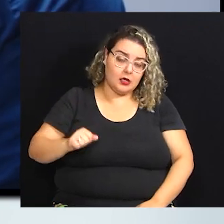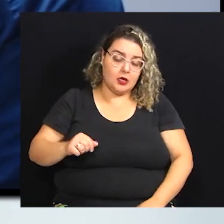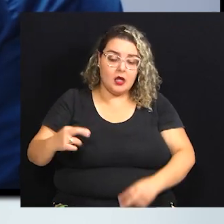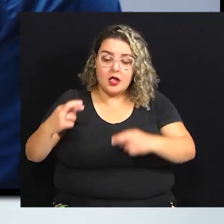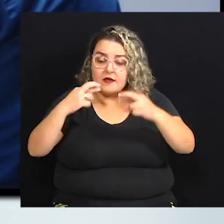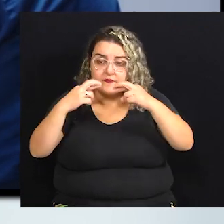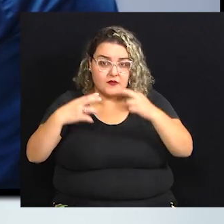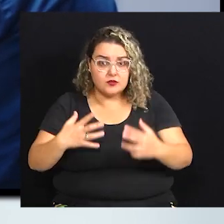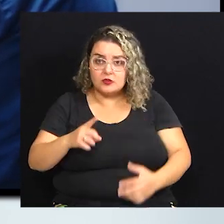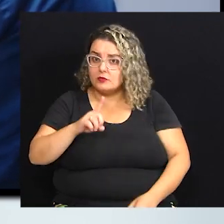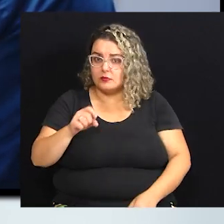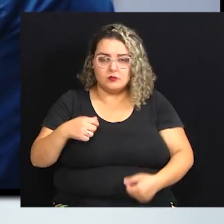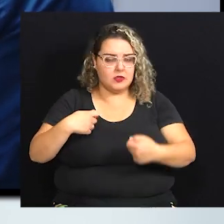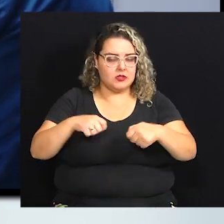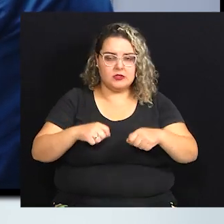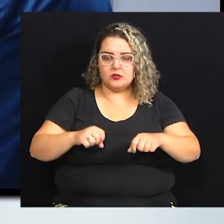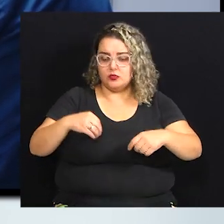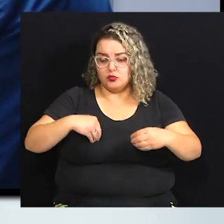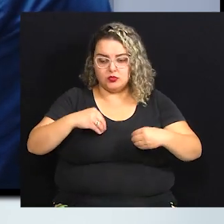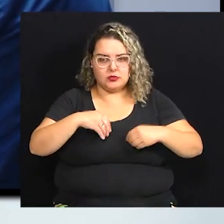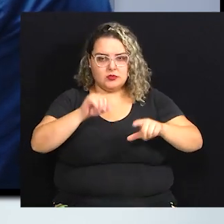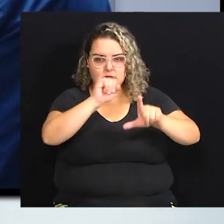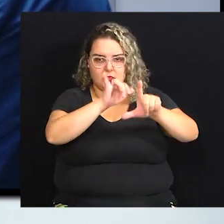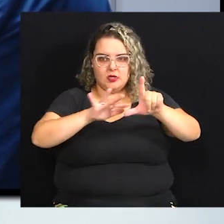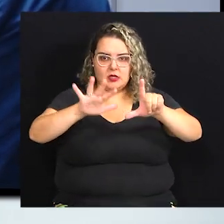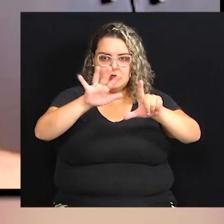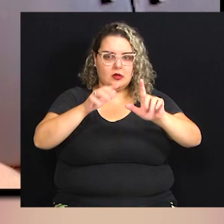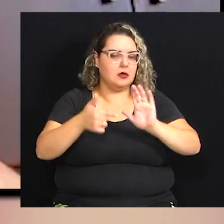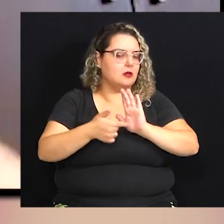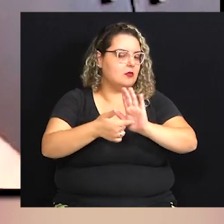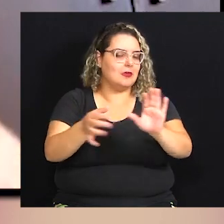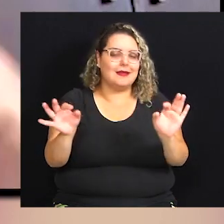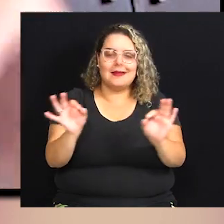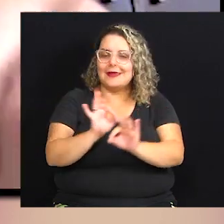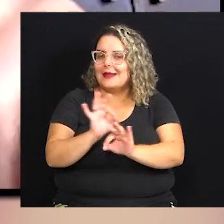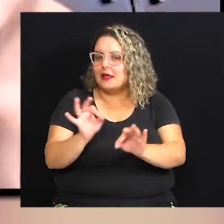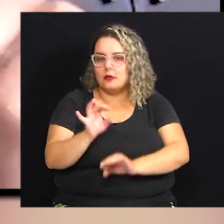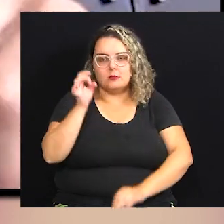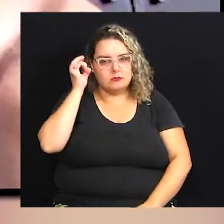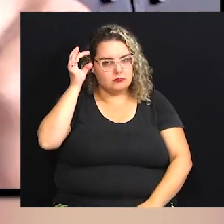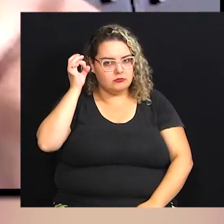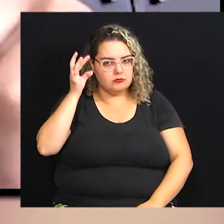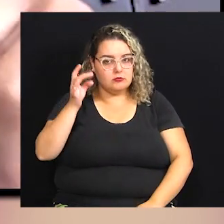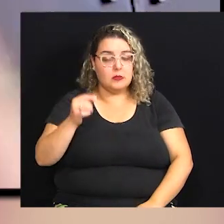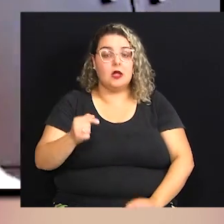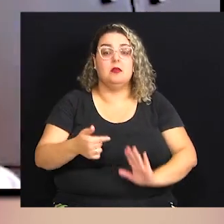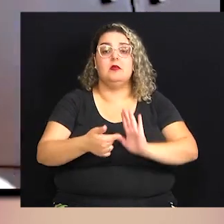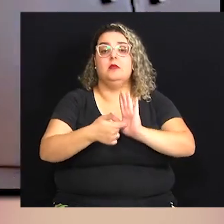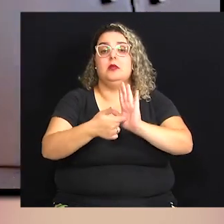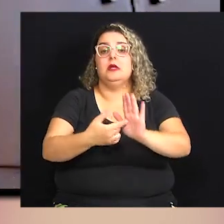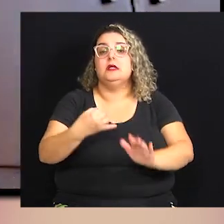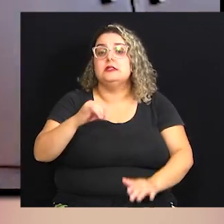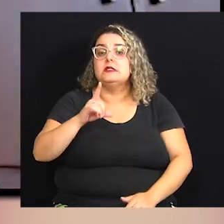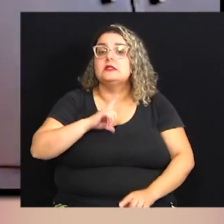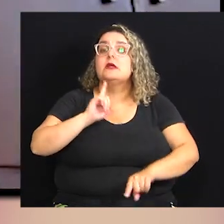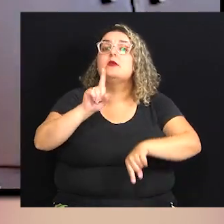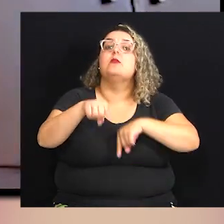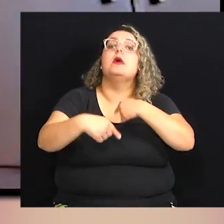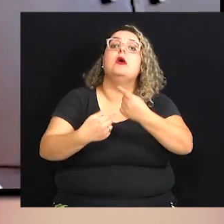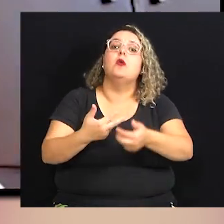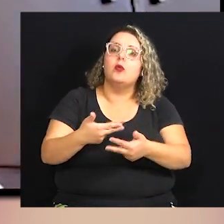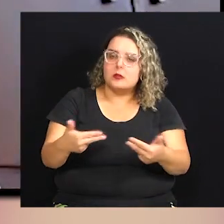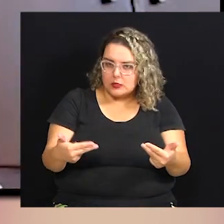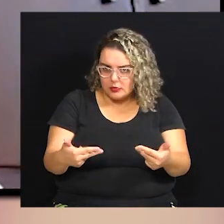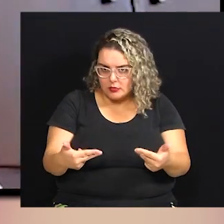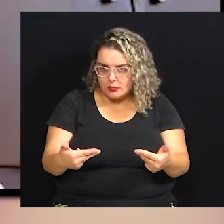clínico. Ele não precisa de exame de imagem. O exame de imagem, ele não vai me mostrar nada para dor de cabeça. Ele vai me mostrar se eu tenho